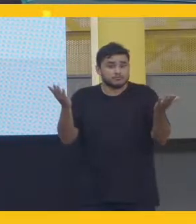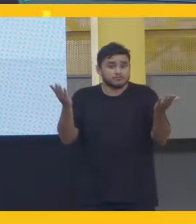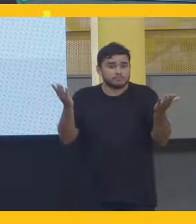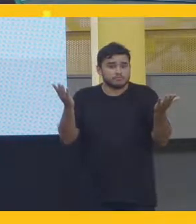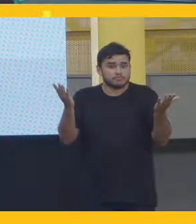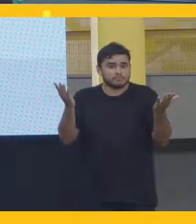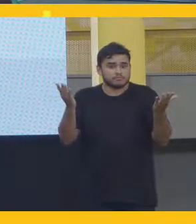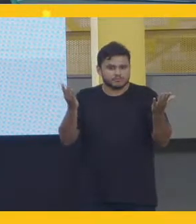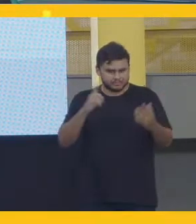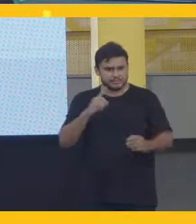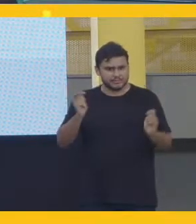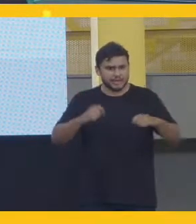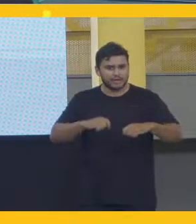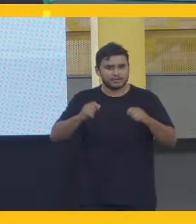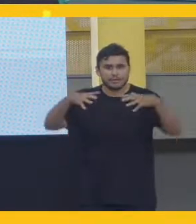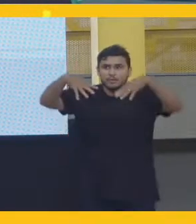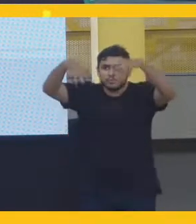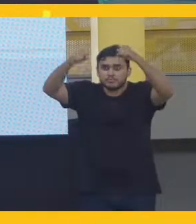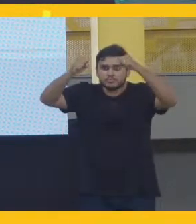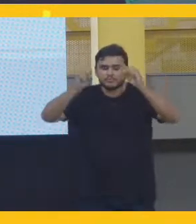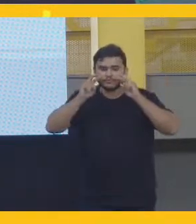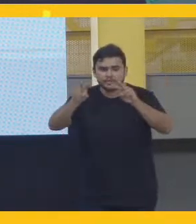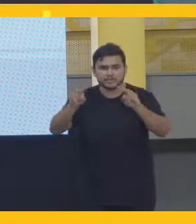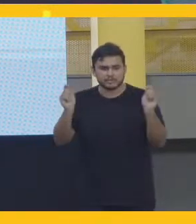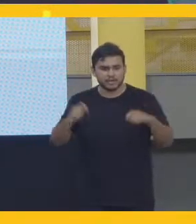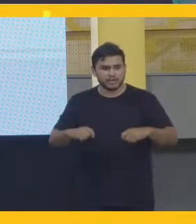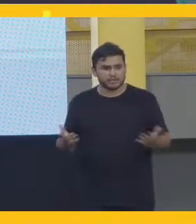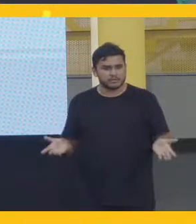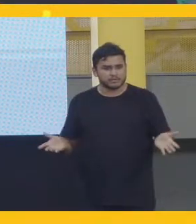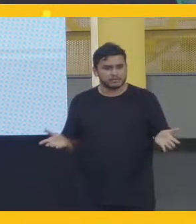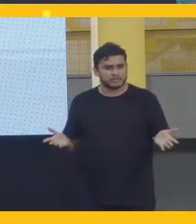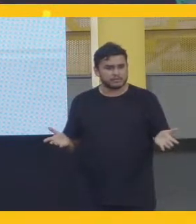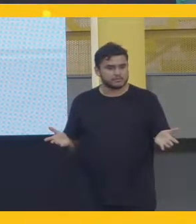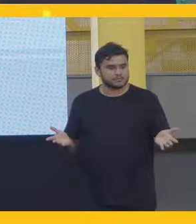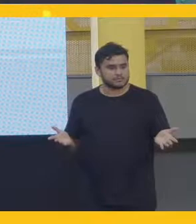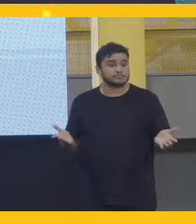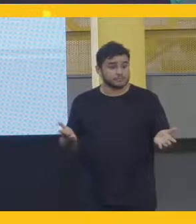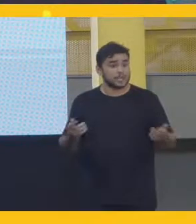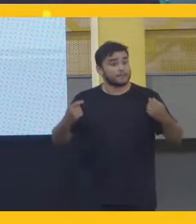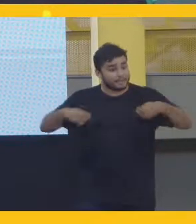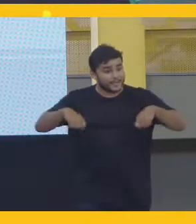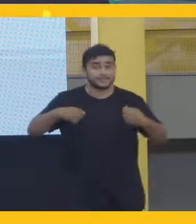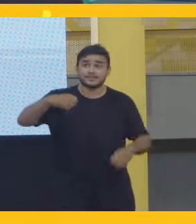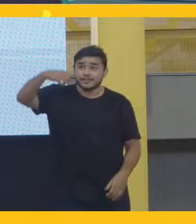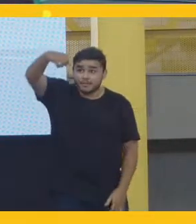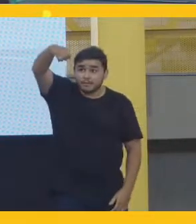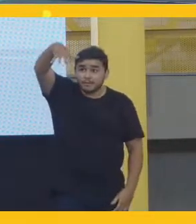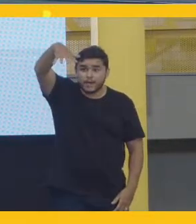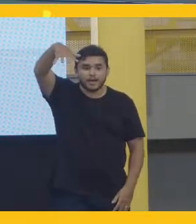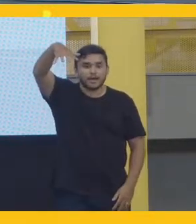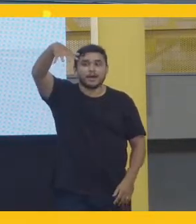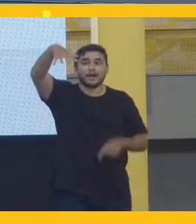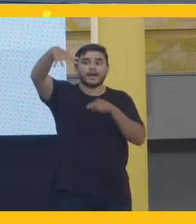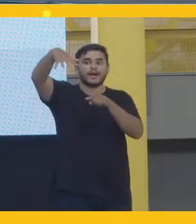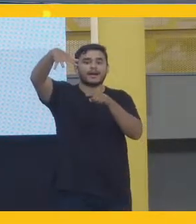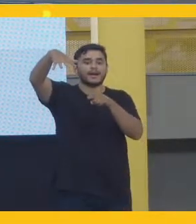ver. É aquilo que ao atingir seus olhos te proporciona a sensação da